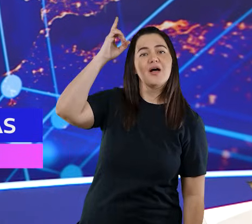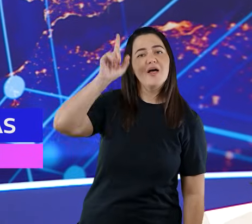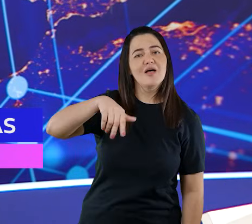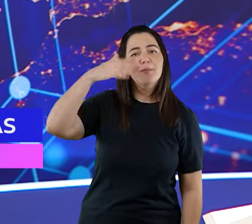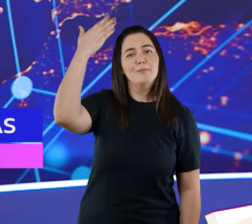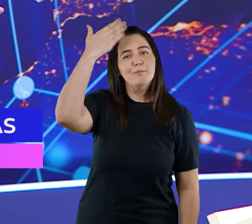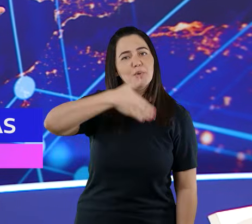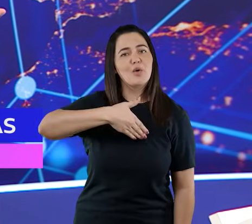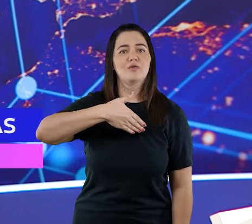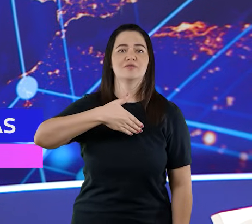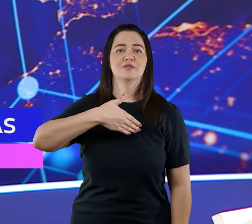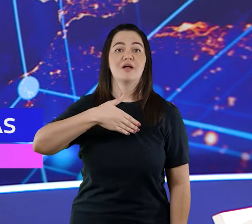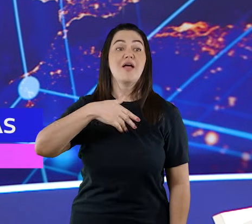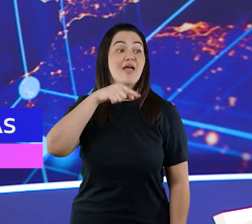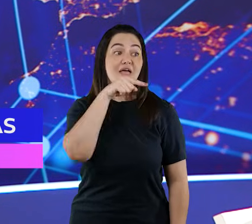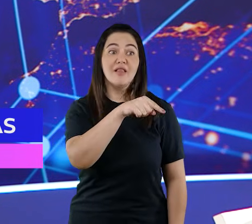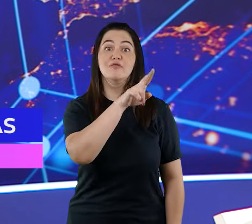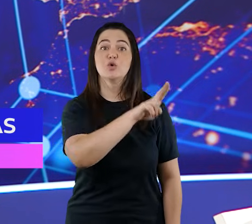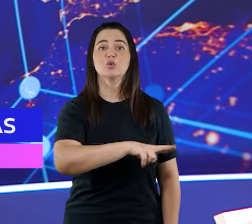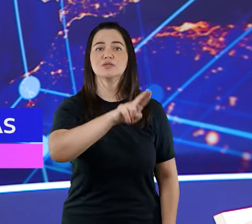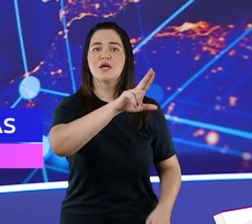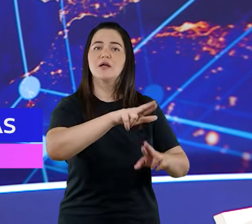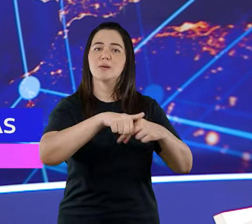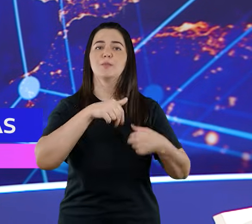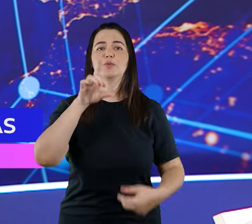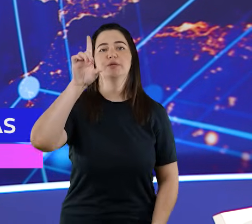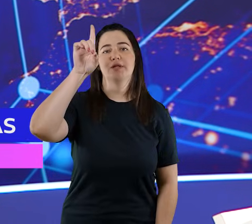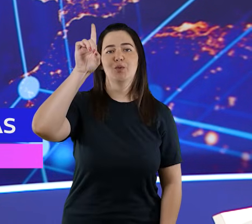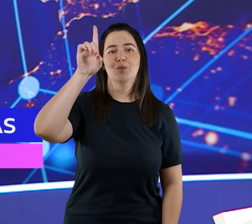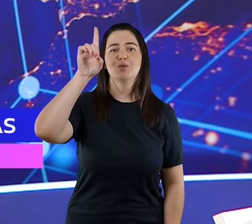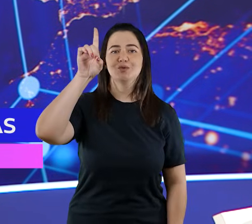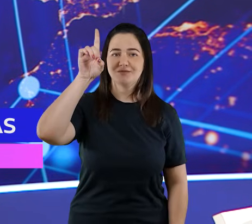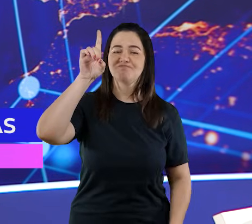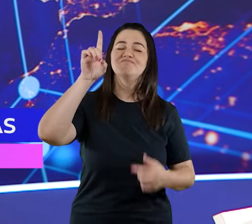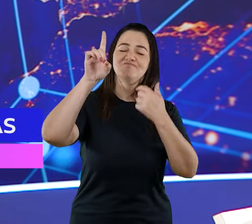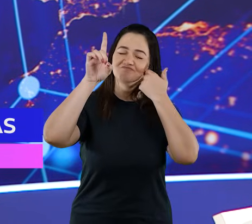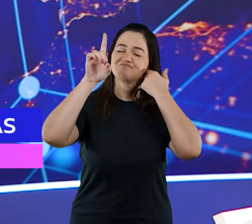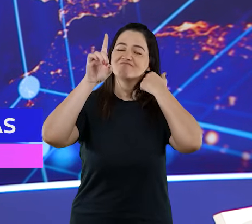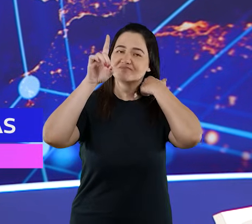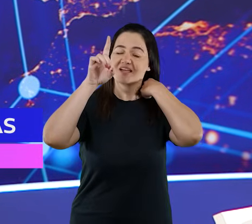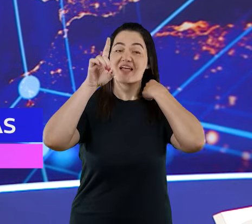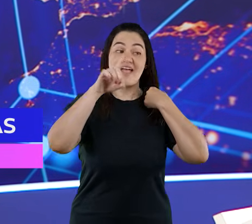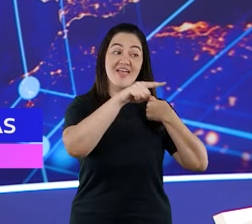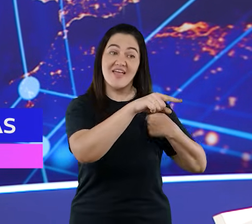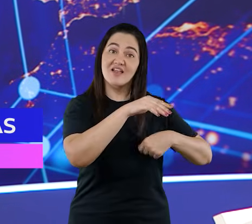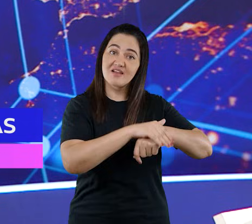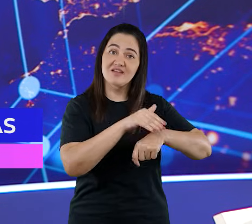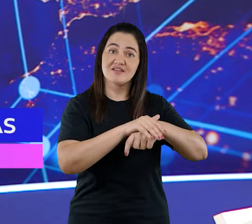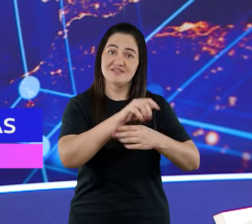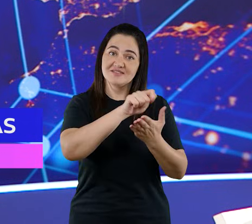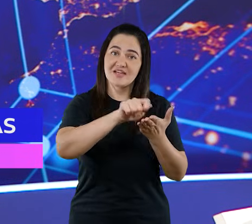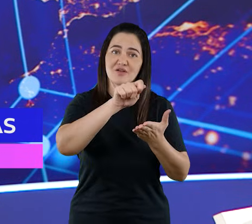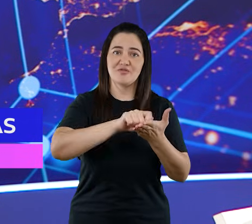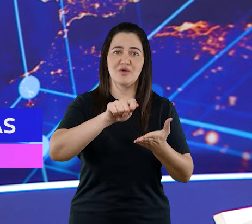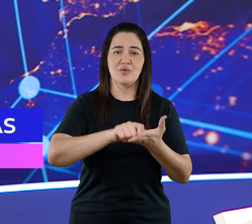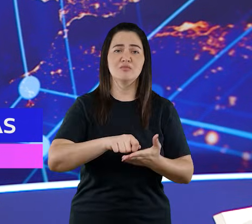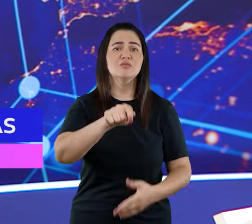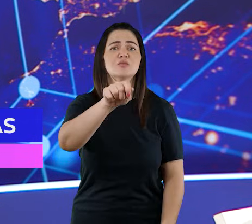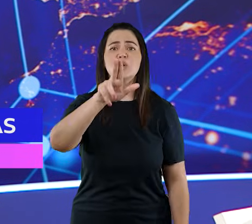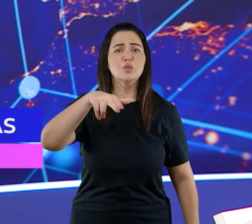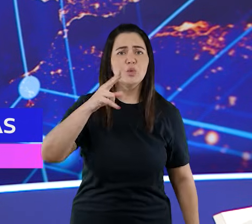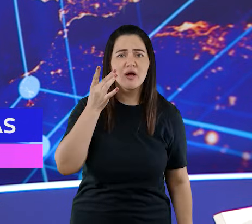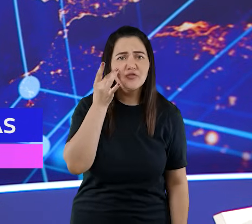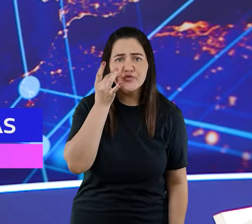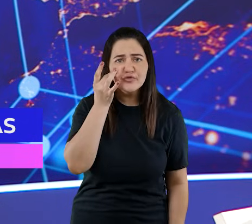e uma demonstração que ela foi usada por Deus para produzir o que ela produziu, para escrever o que ela escreveu. Se